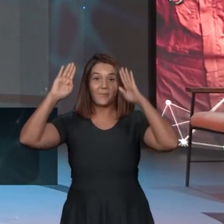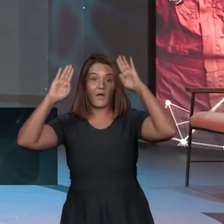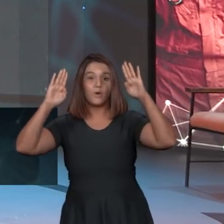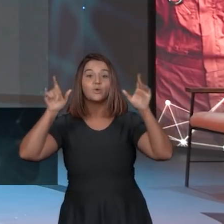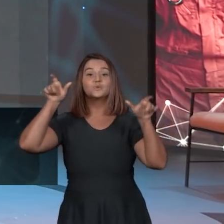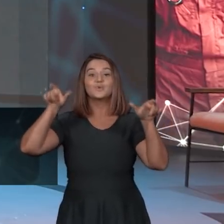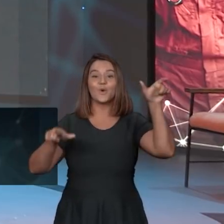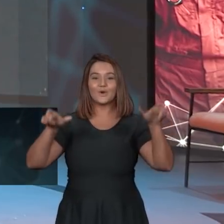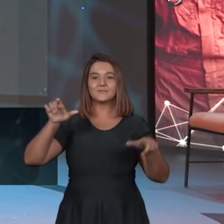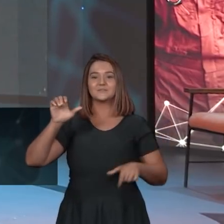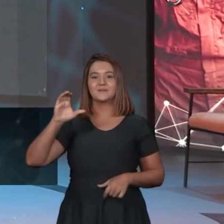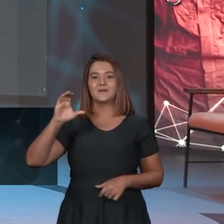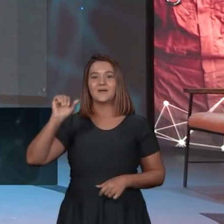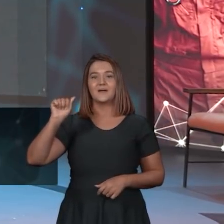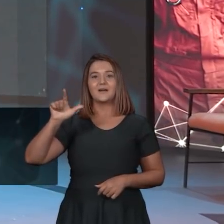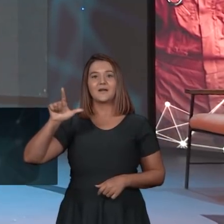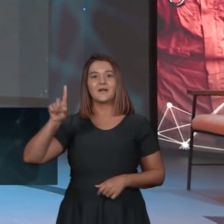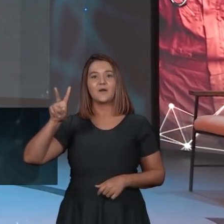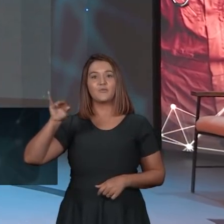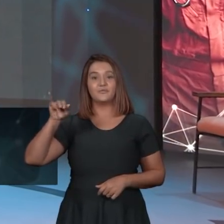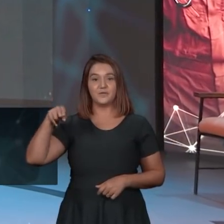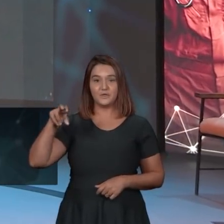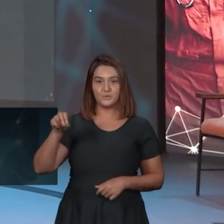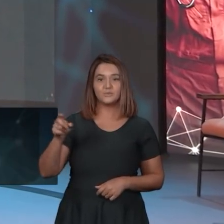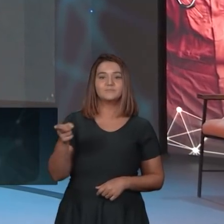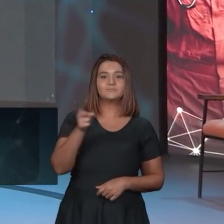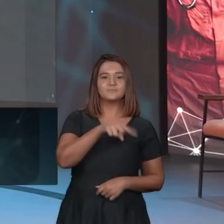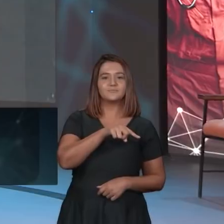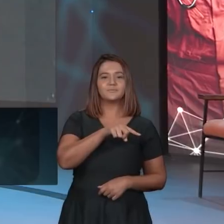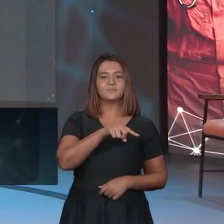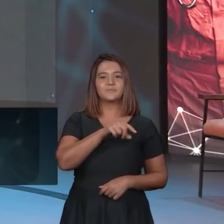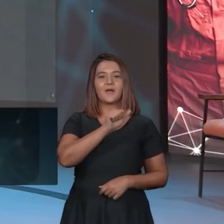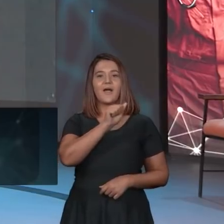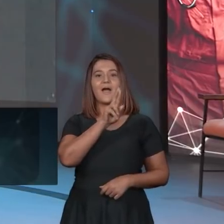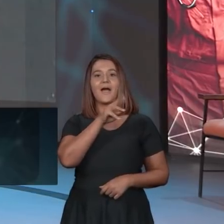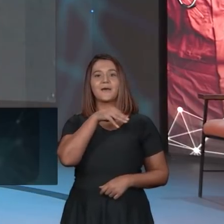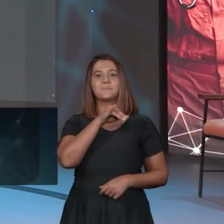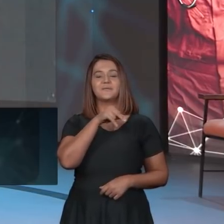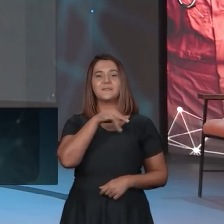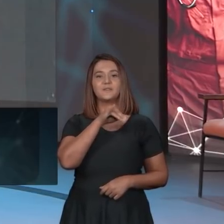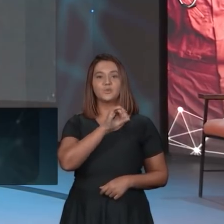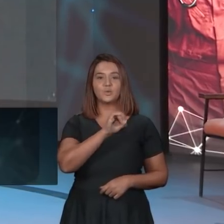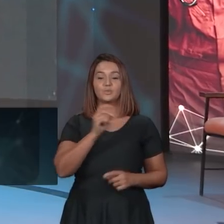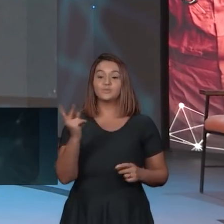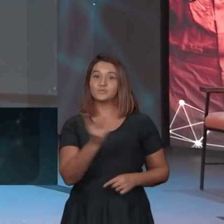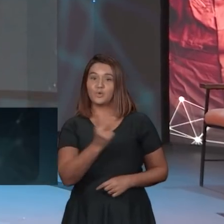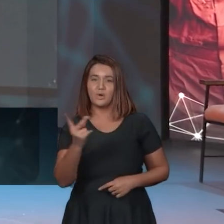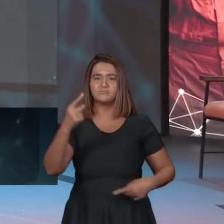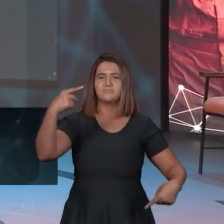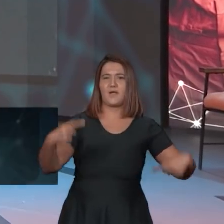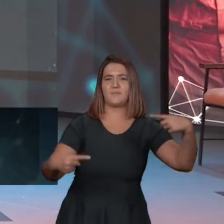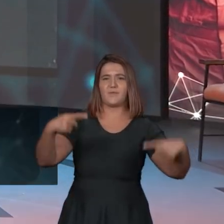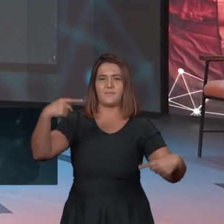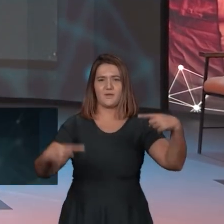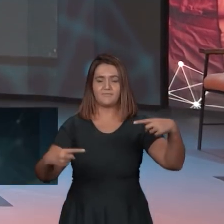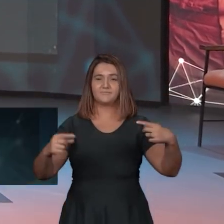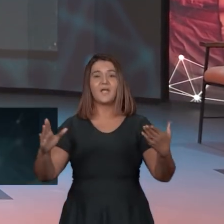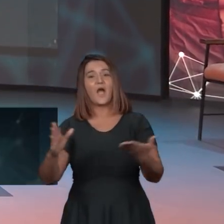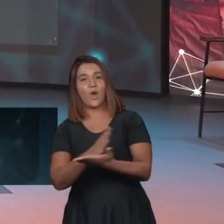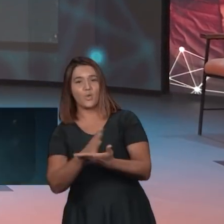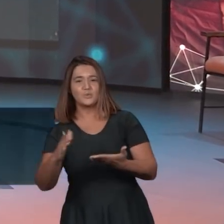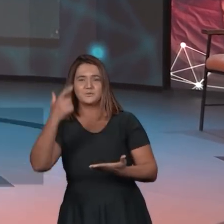João Calvino, que, aliás, está na origem da religião presbiteriana. Em linhas gerais, alguns entendem que Deus nos